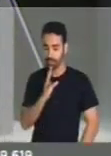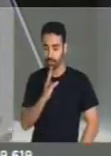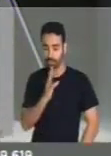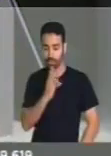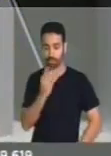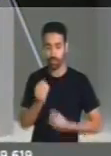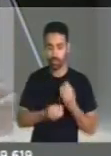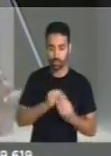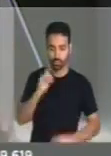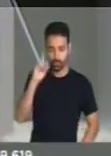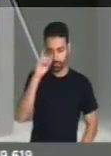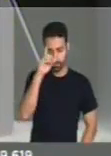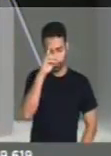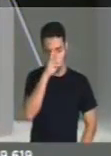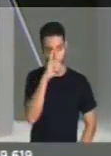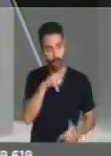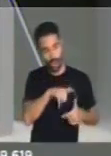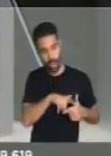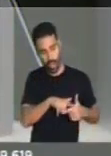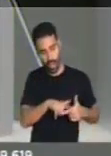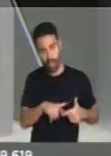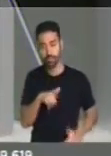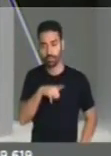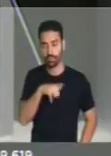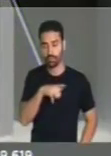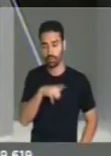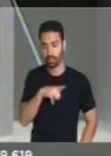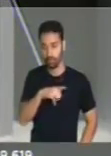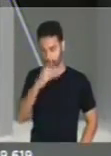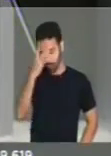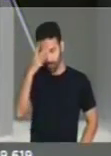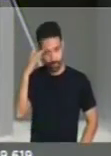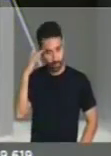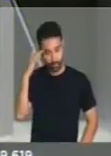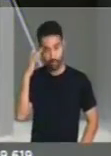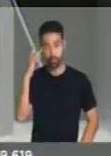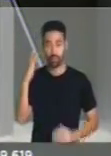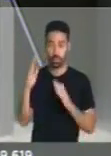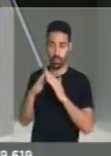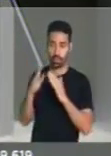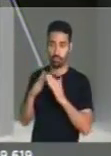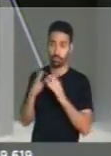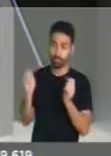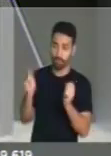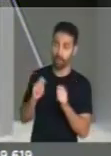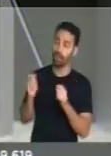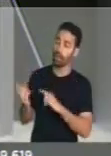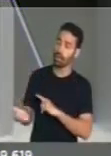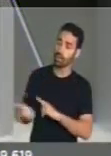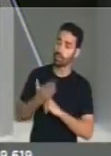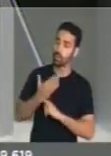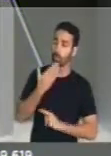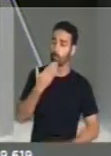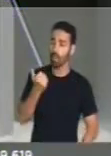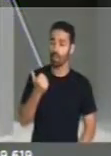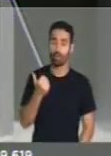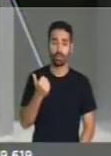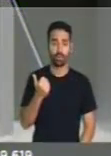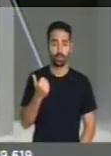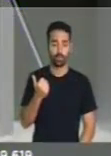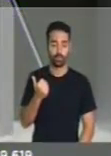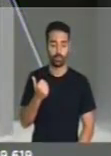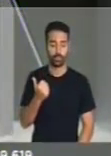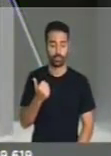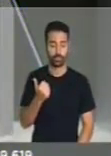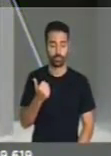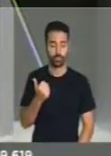das dificuldades e dilemas enfrentados pelos moradores, o que contribui para a melhoria da